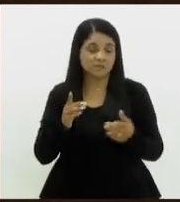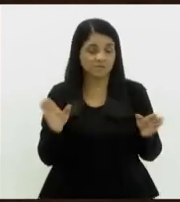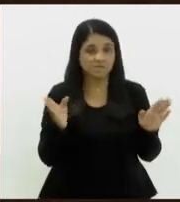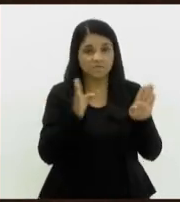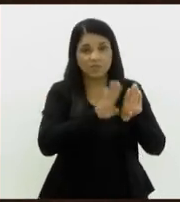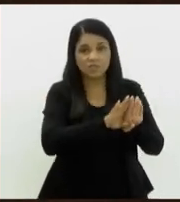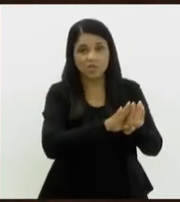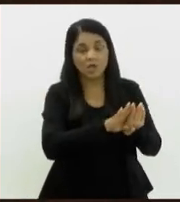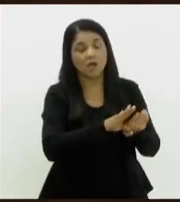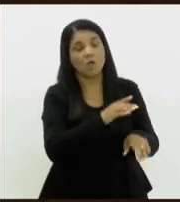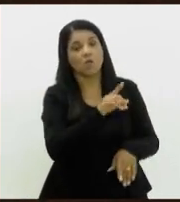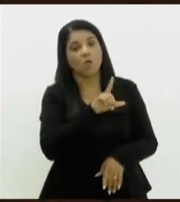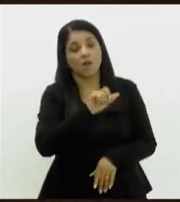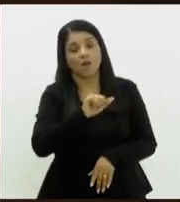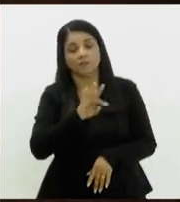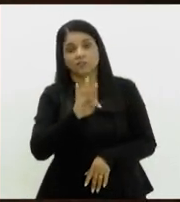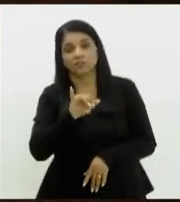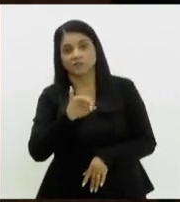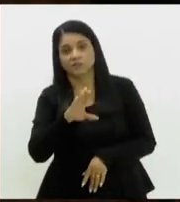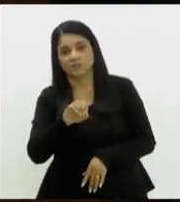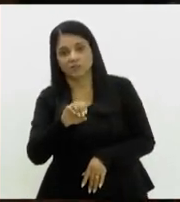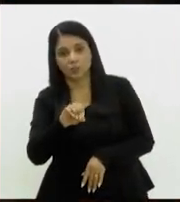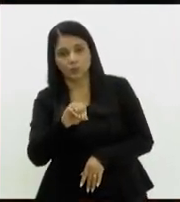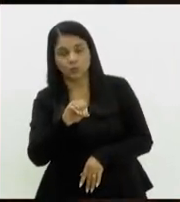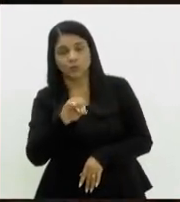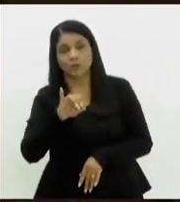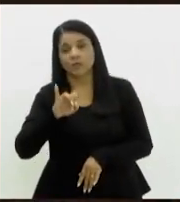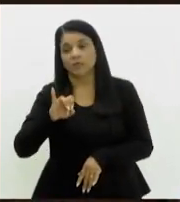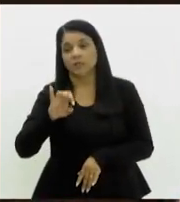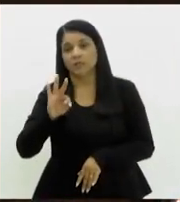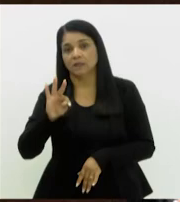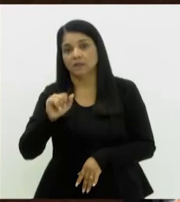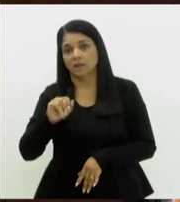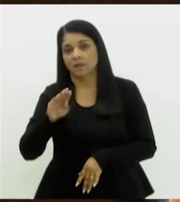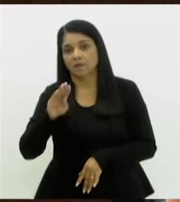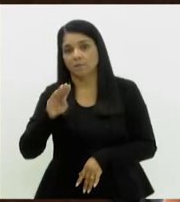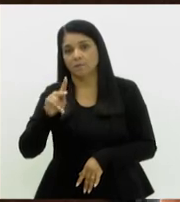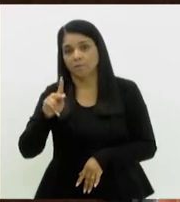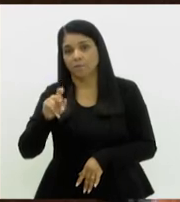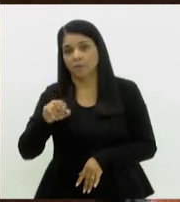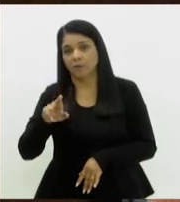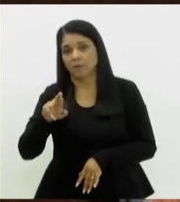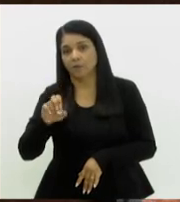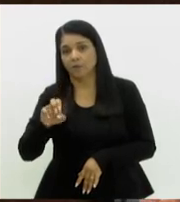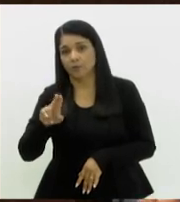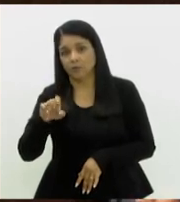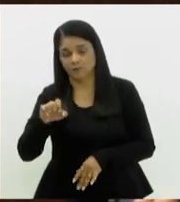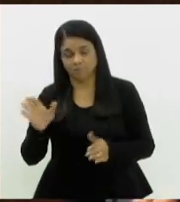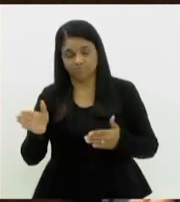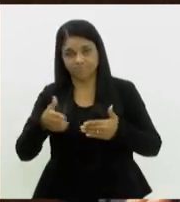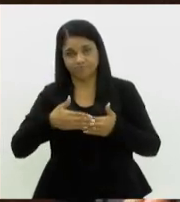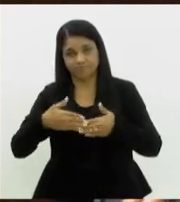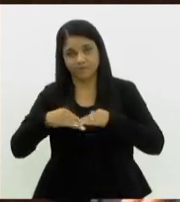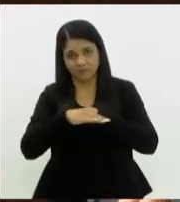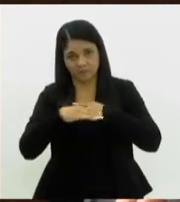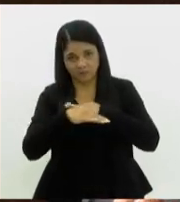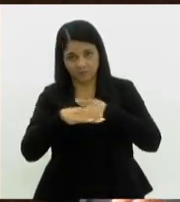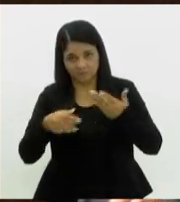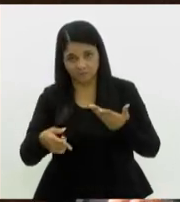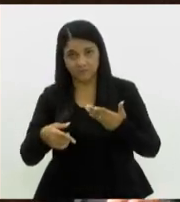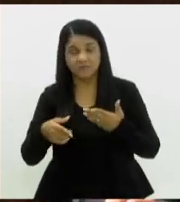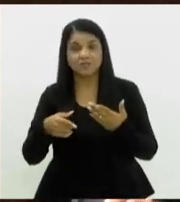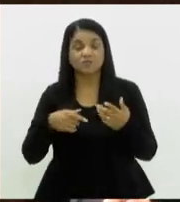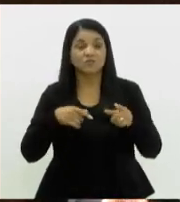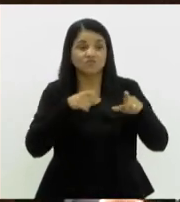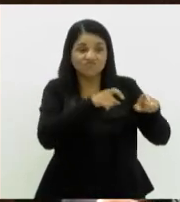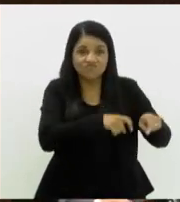Itaperuna. Então, eu queria fazer um apelo ao senhor, tenho certeza que o senhor é sensível, sobretudo em função dos produtores de leite do Estado,